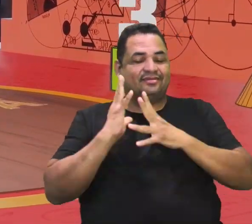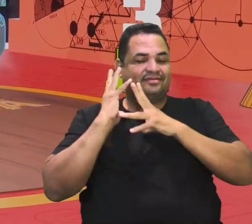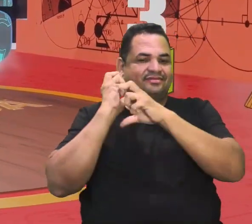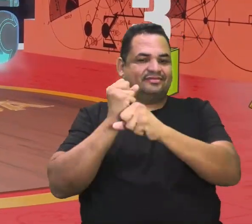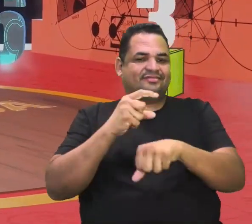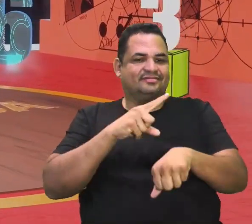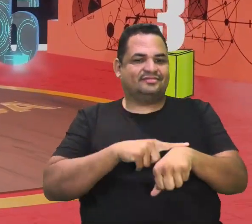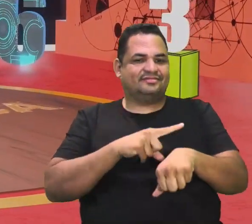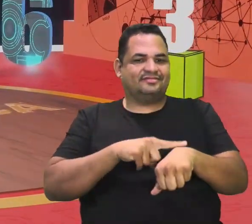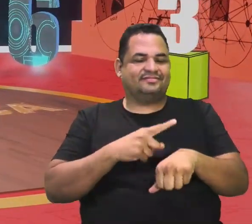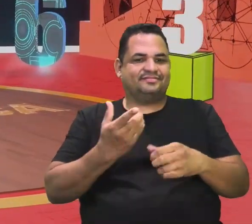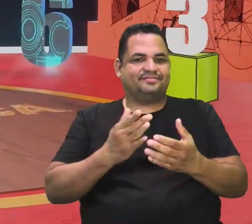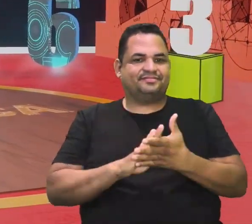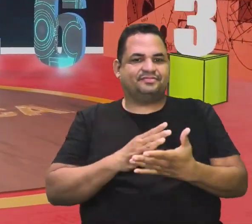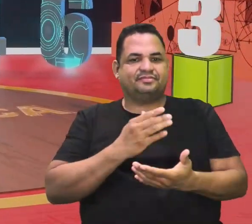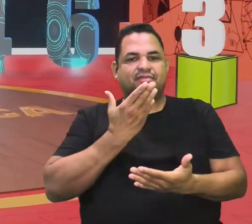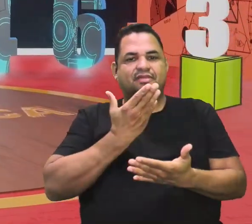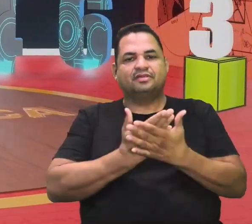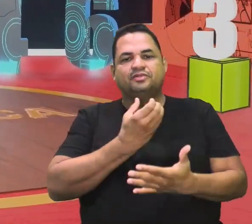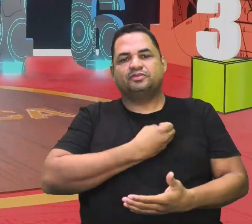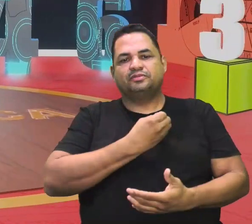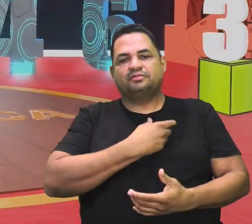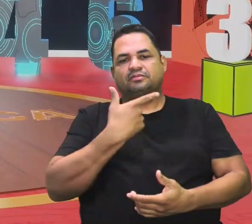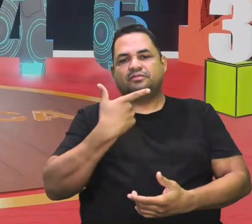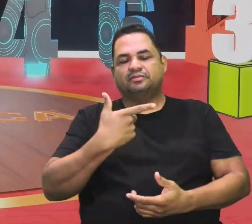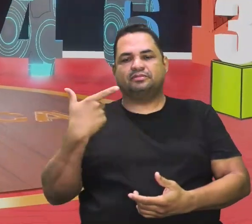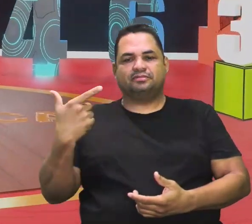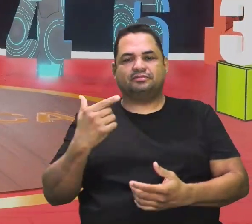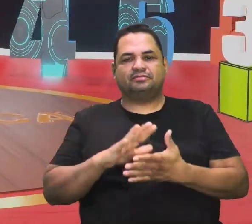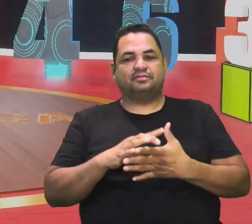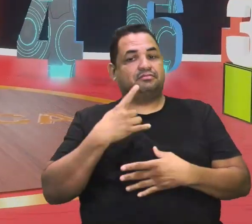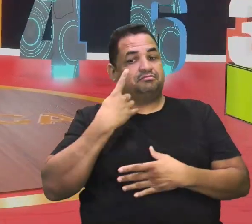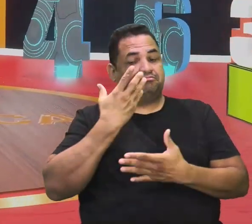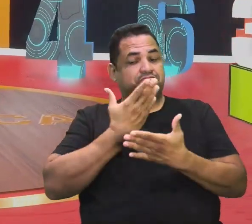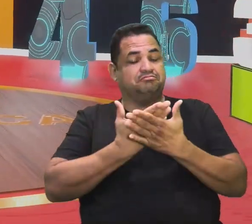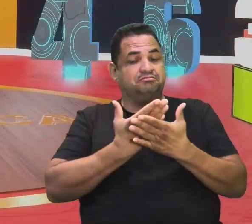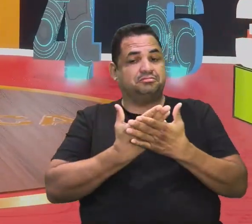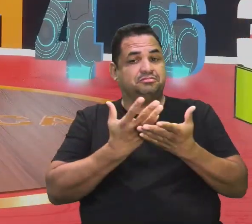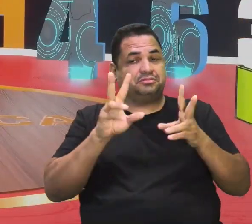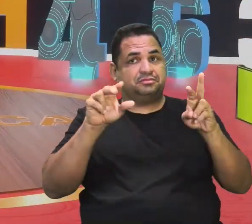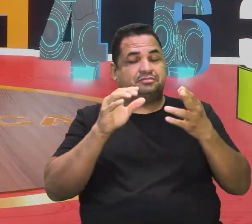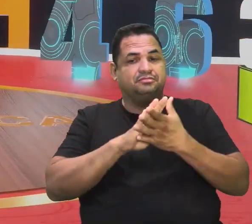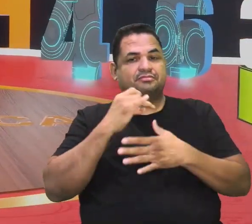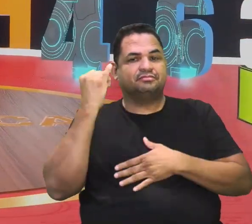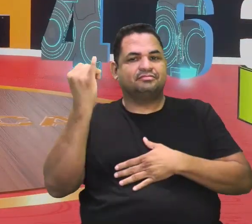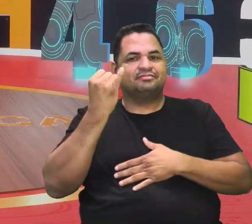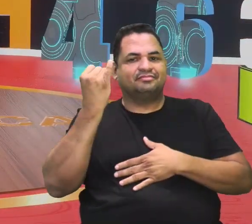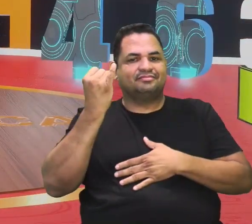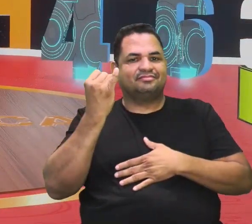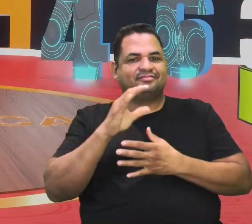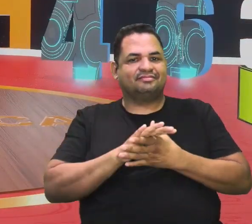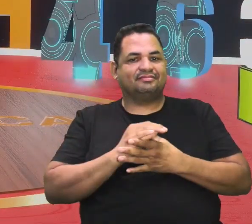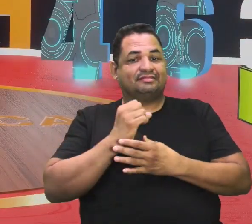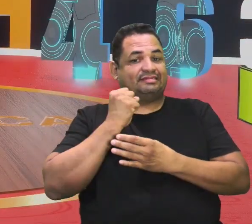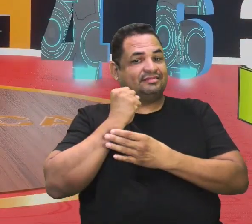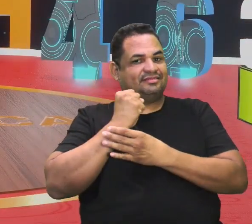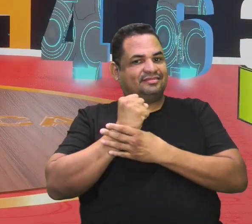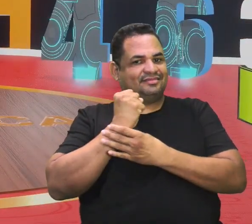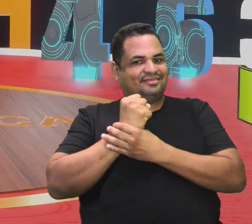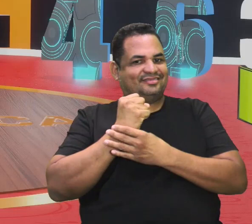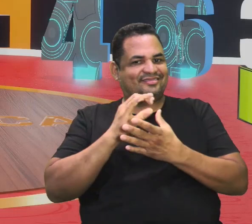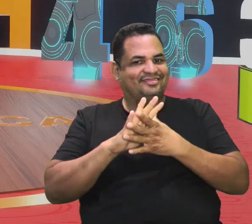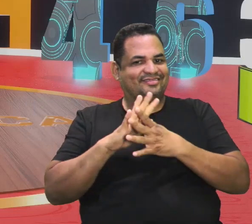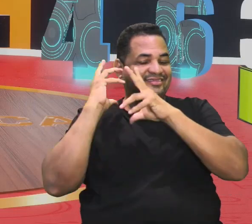de revisão da aula 22 e a gente viu algumas coisas importantes, não foi? Ela falou, segura a onda, já veio aqui, segura a onda